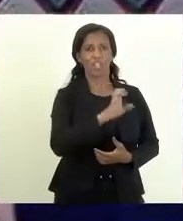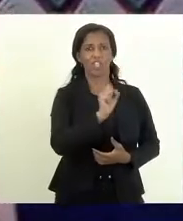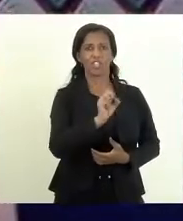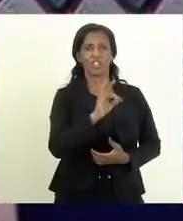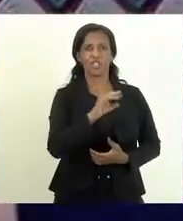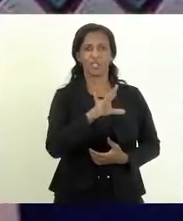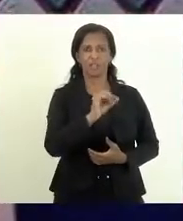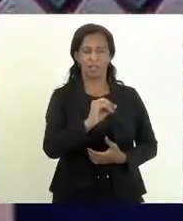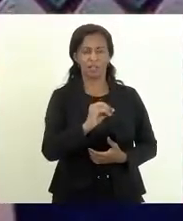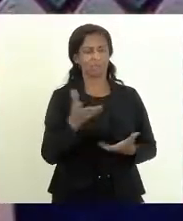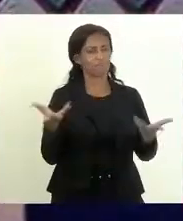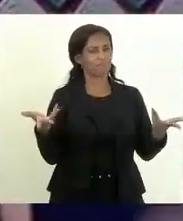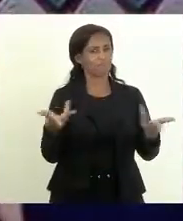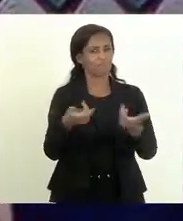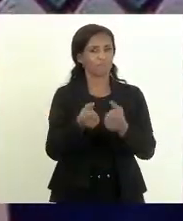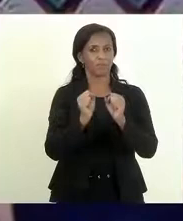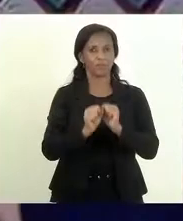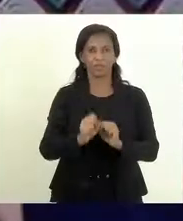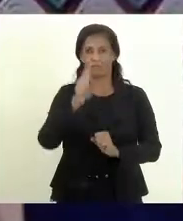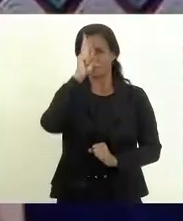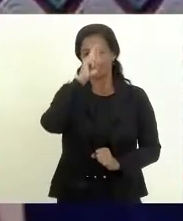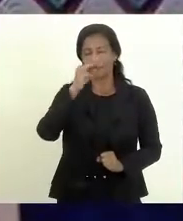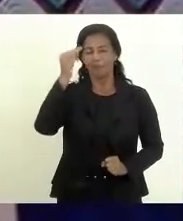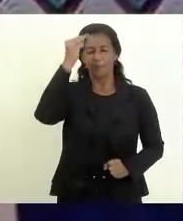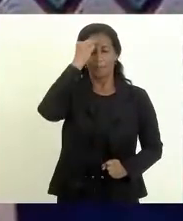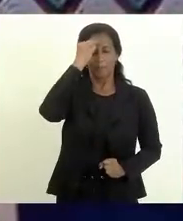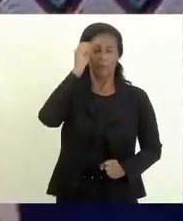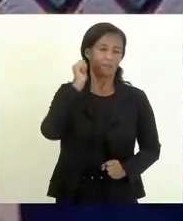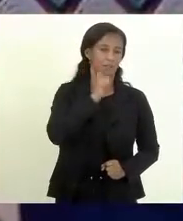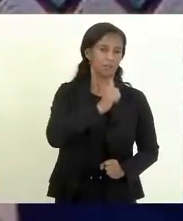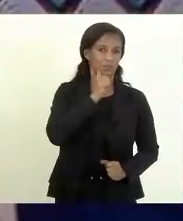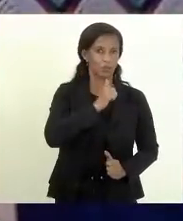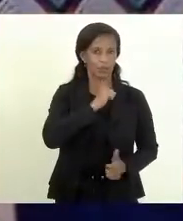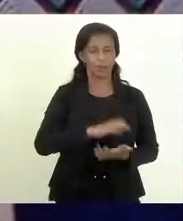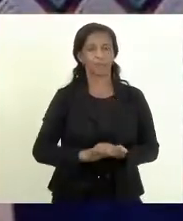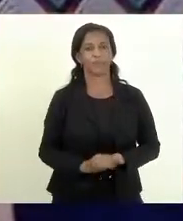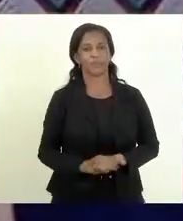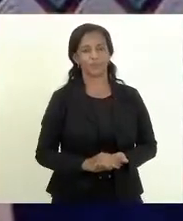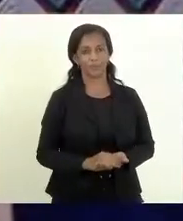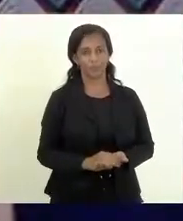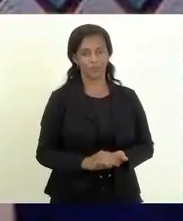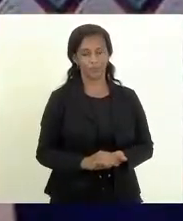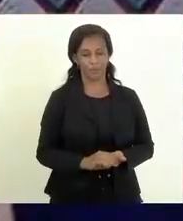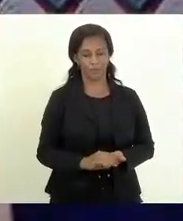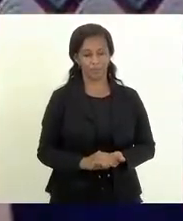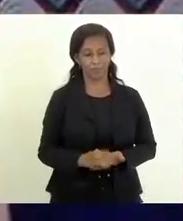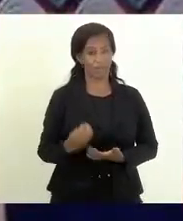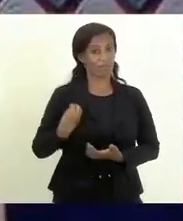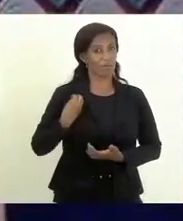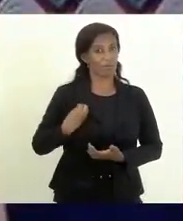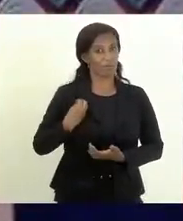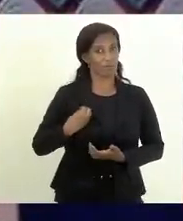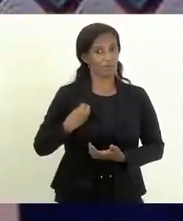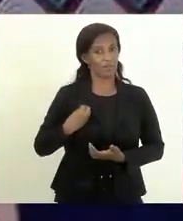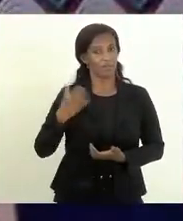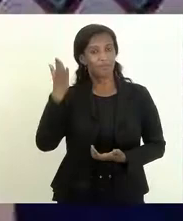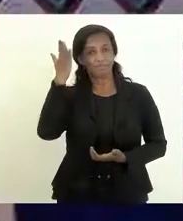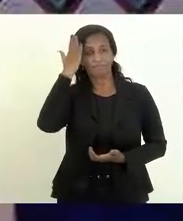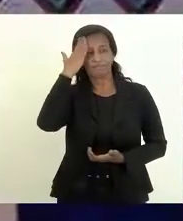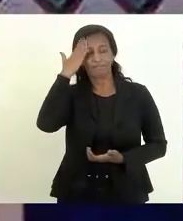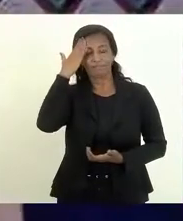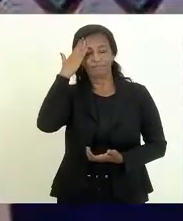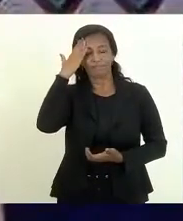maravilhoso poder celebrar a memória dessas mulheres, que são memórias vivas dos saberes e